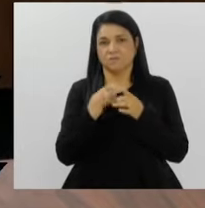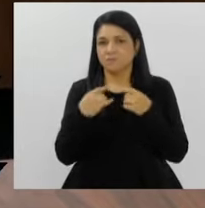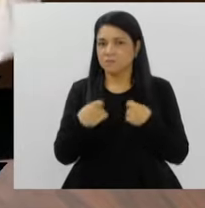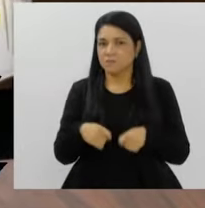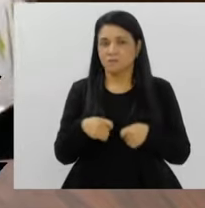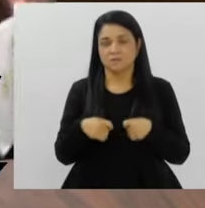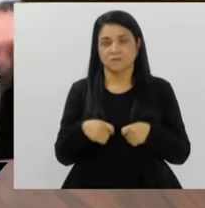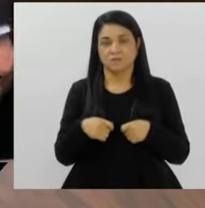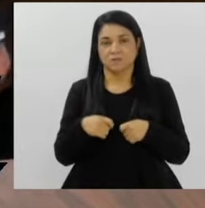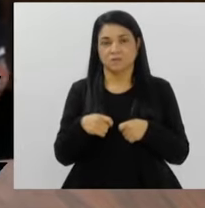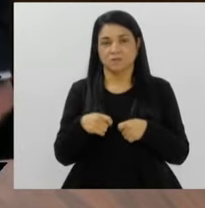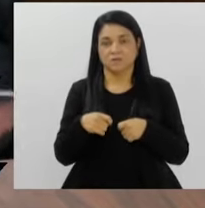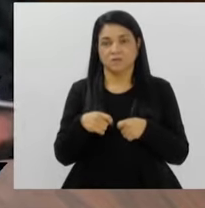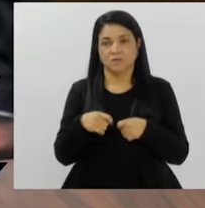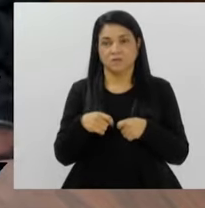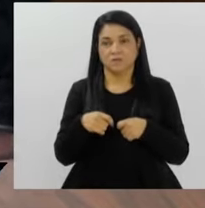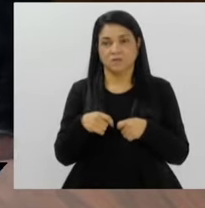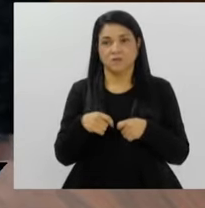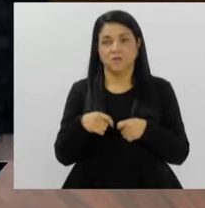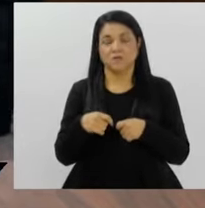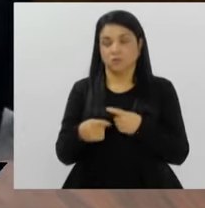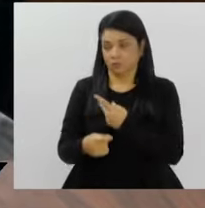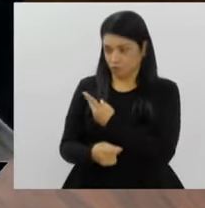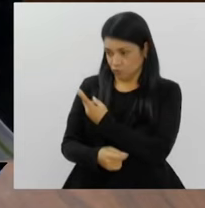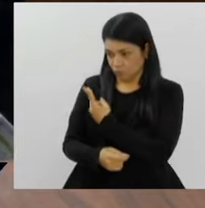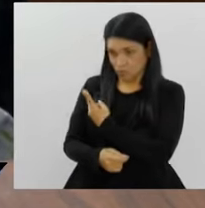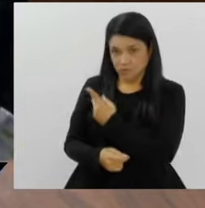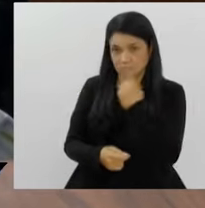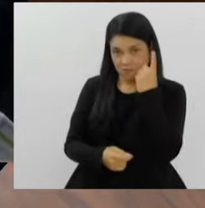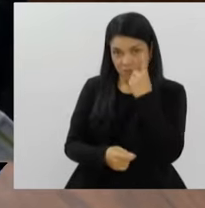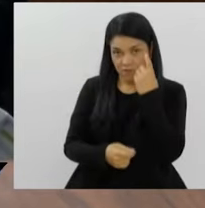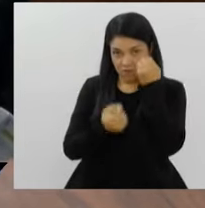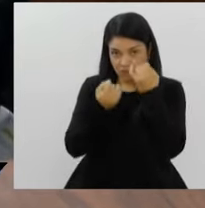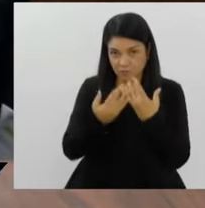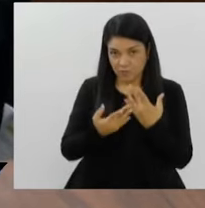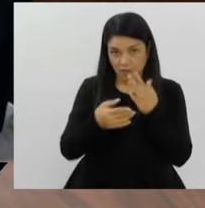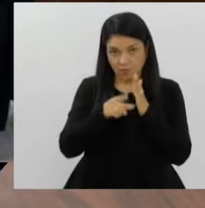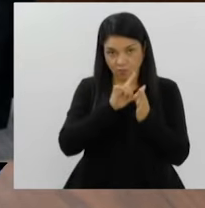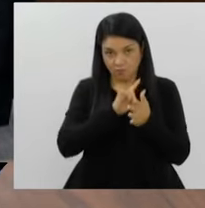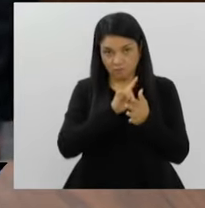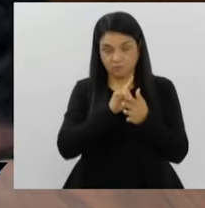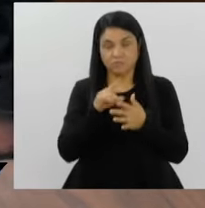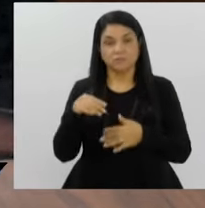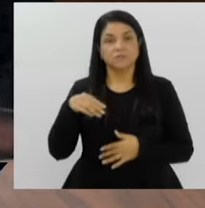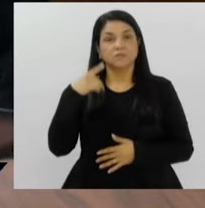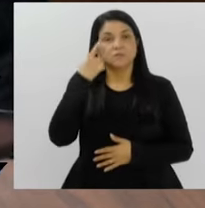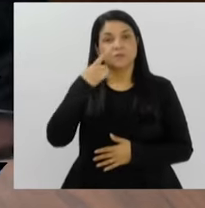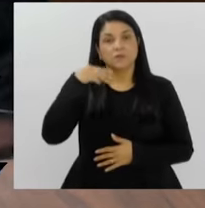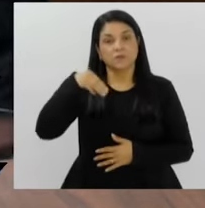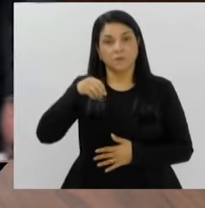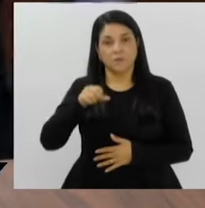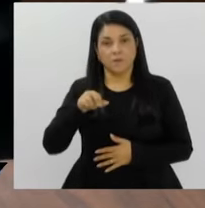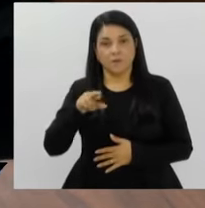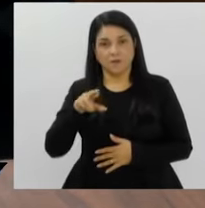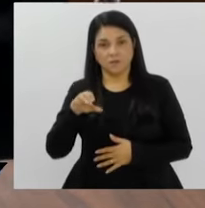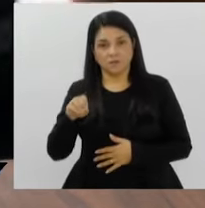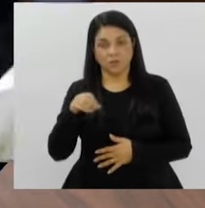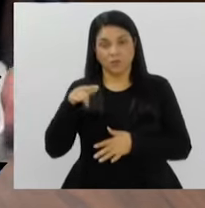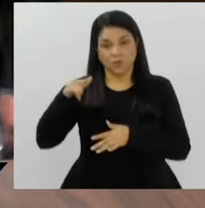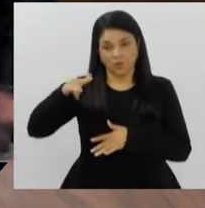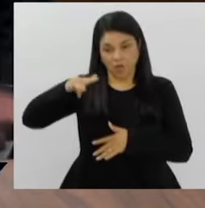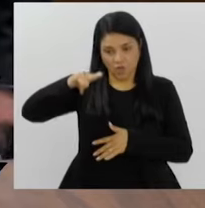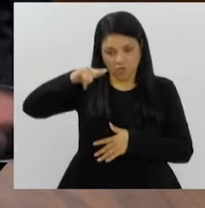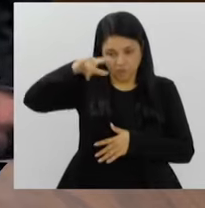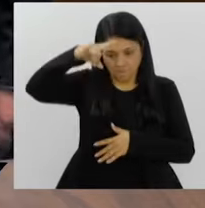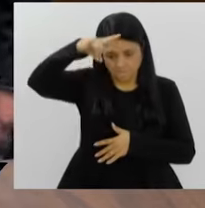Porque daqui a pouco, como aqui bem disse o deputado Márcio Galberto, um drone vai